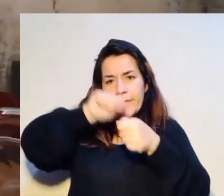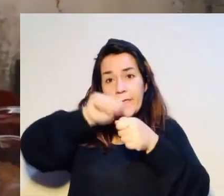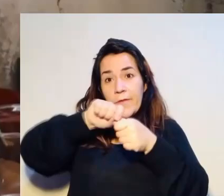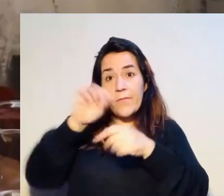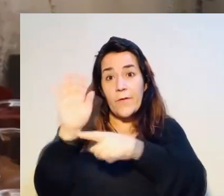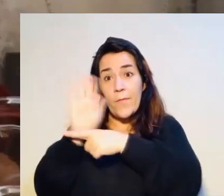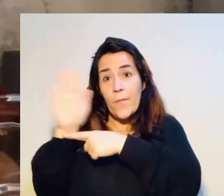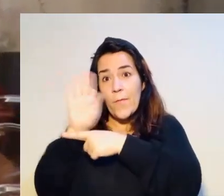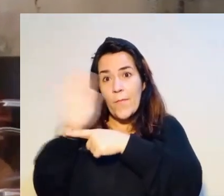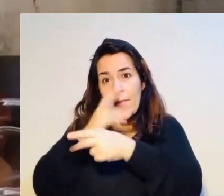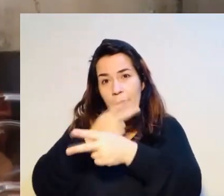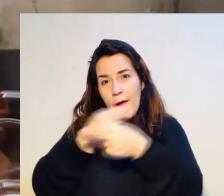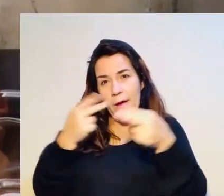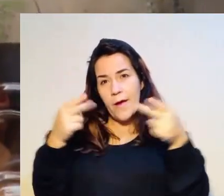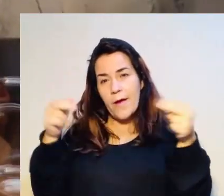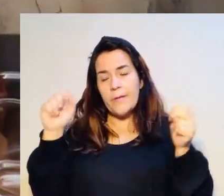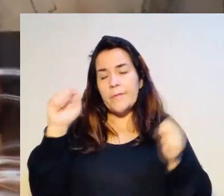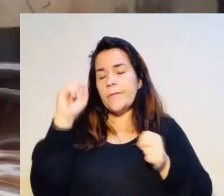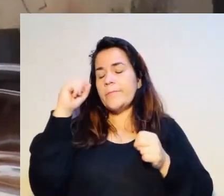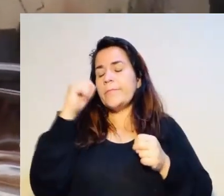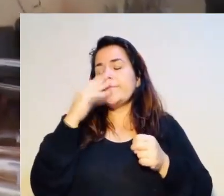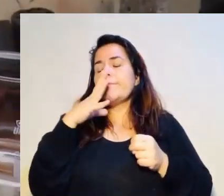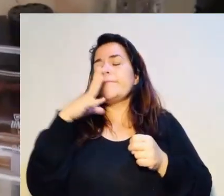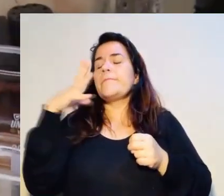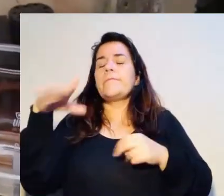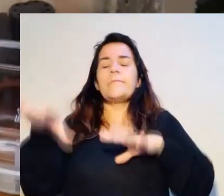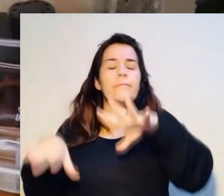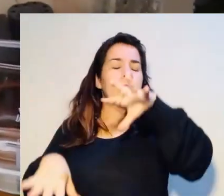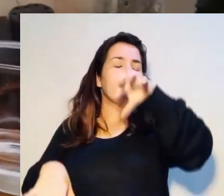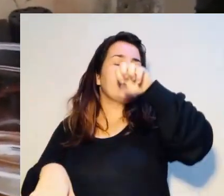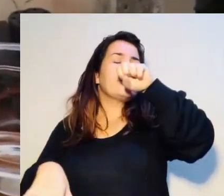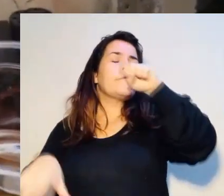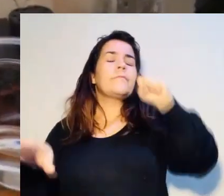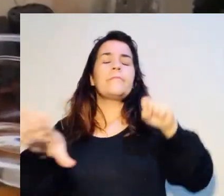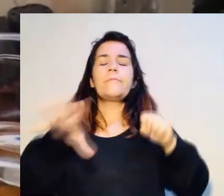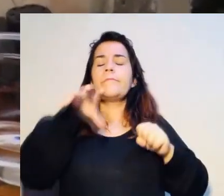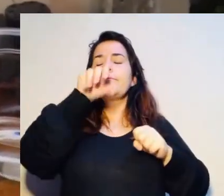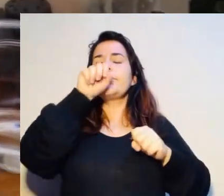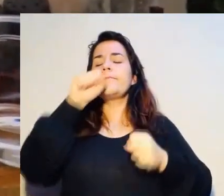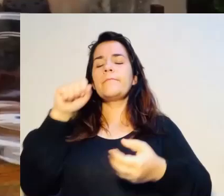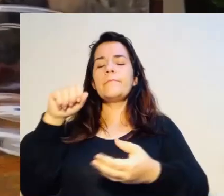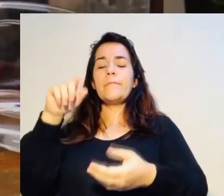faziam das plantas elixires, perfumes,